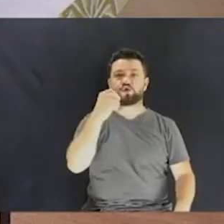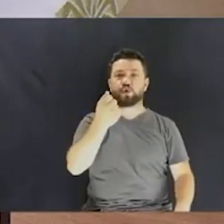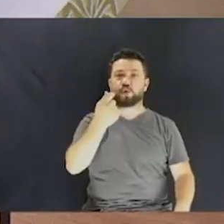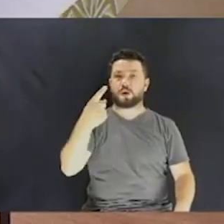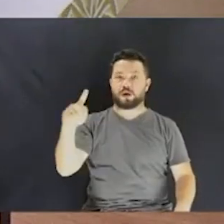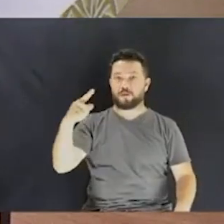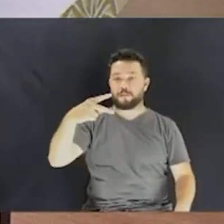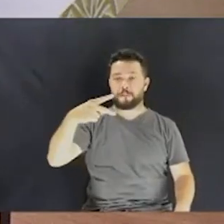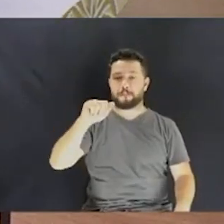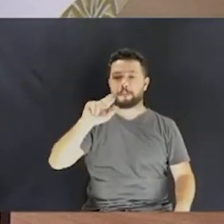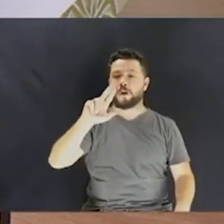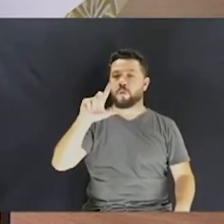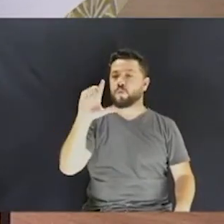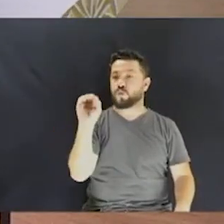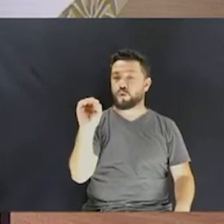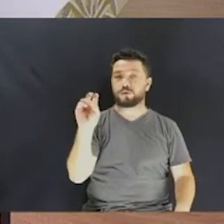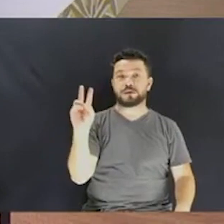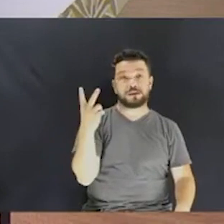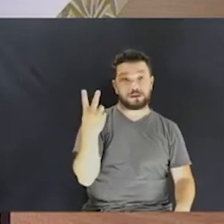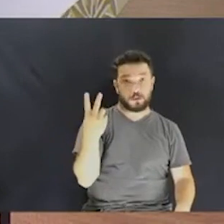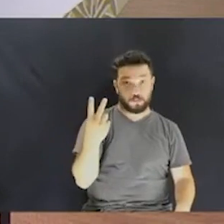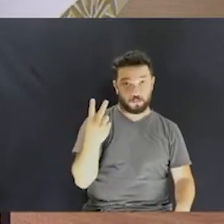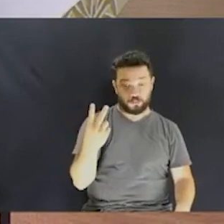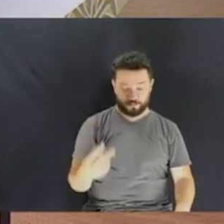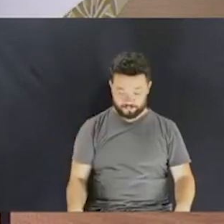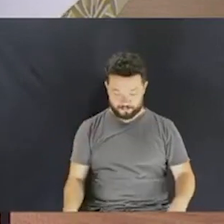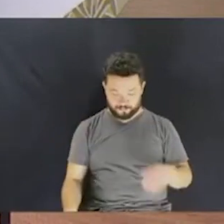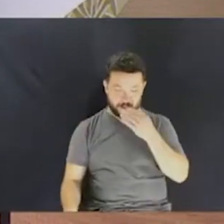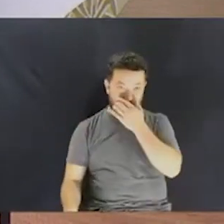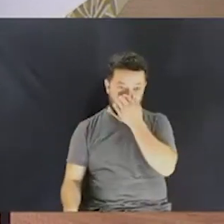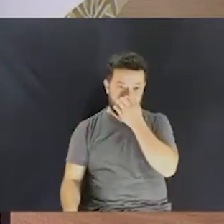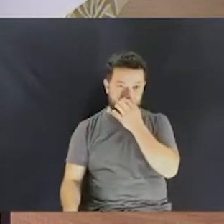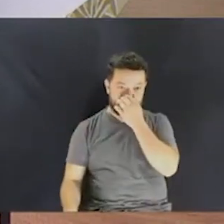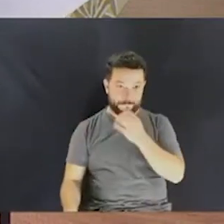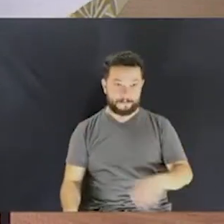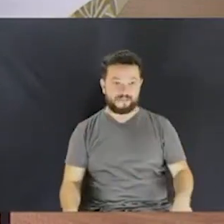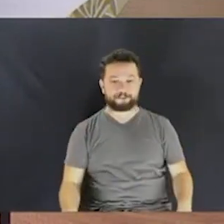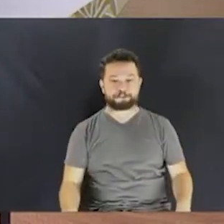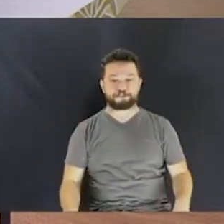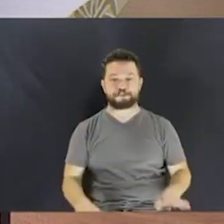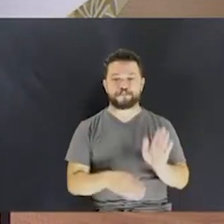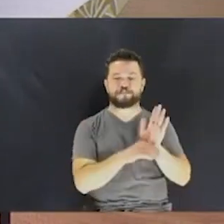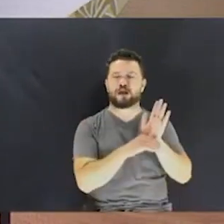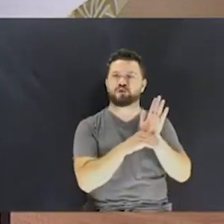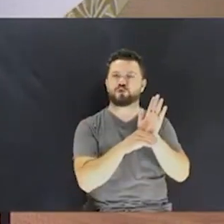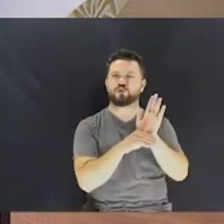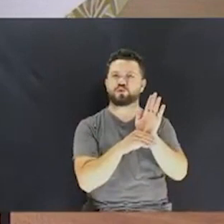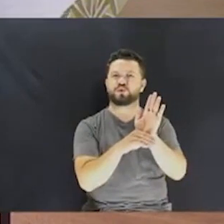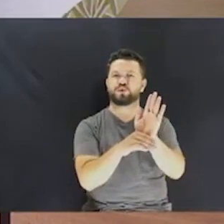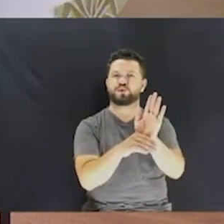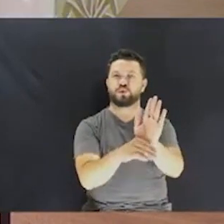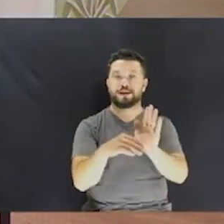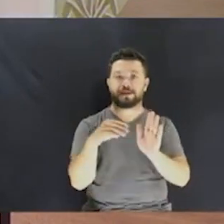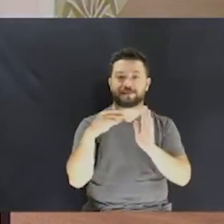entregue anualmente a personalidades e entidades que se destacam nas ações sociais da igreja Ainda